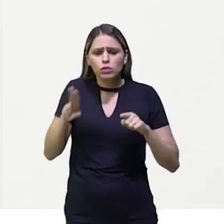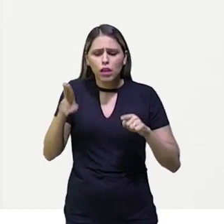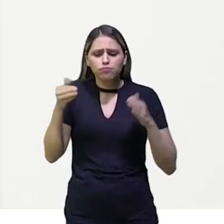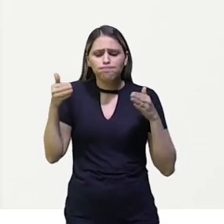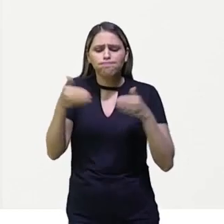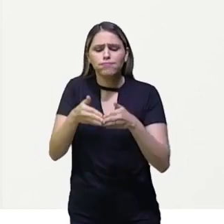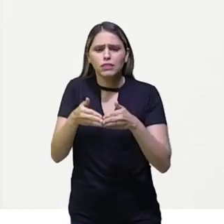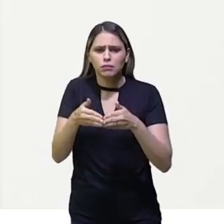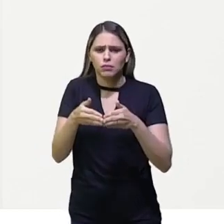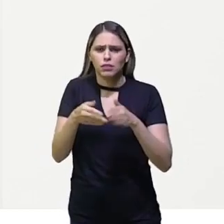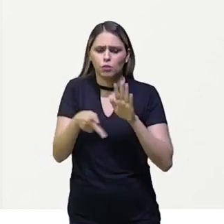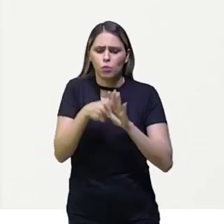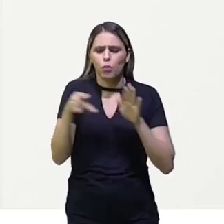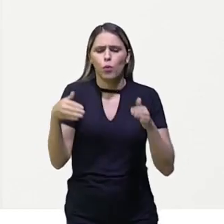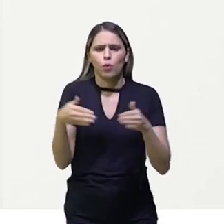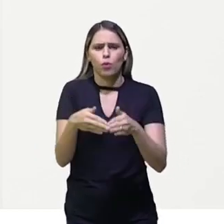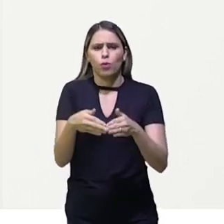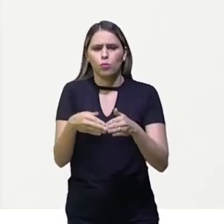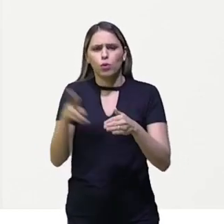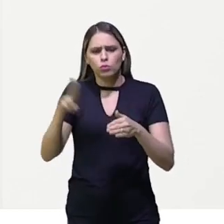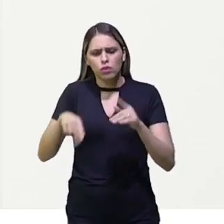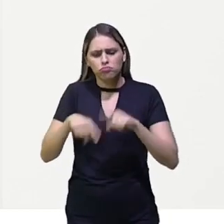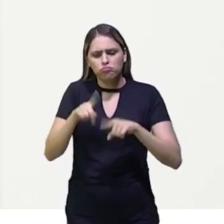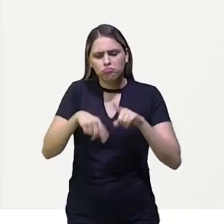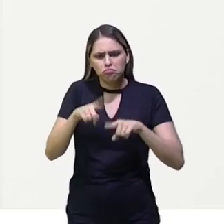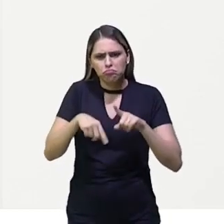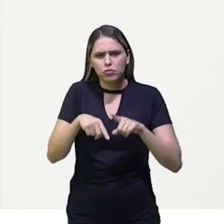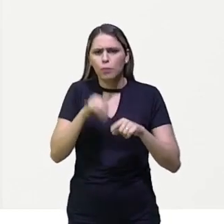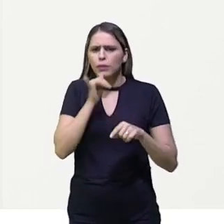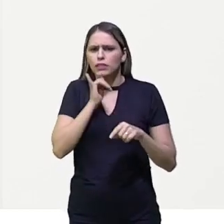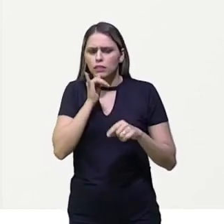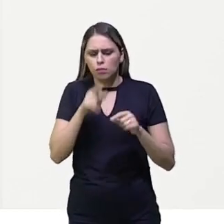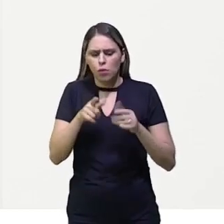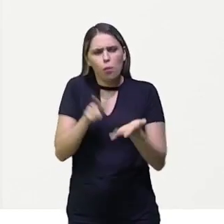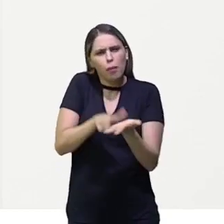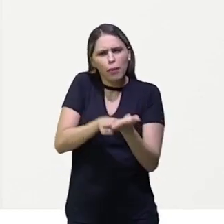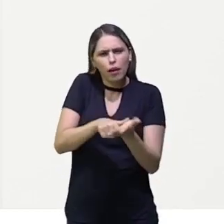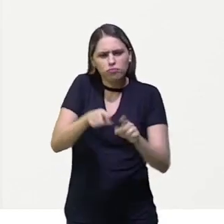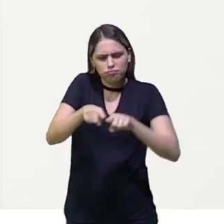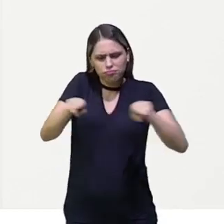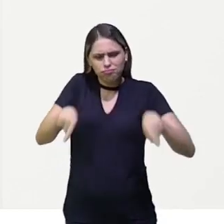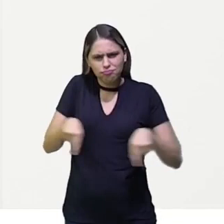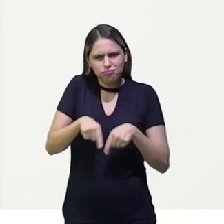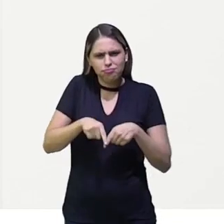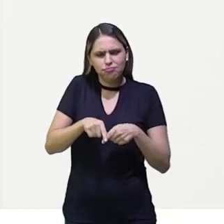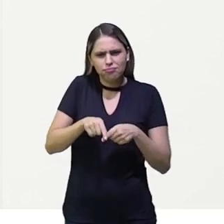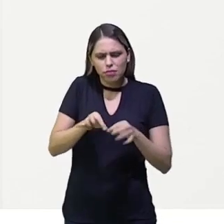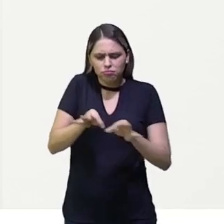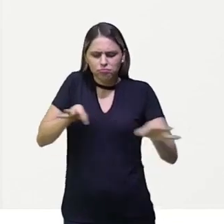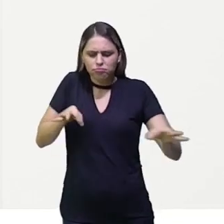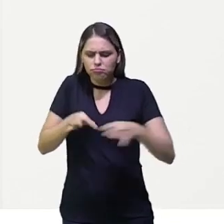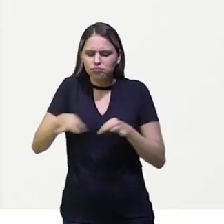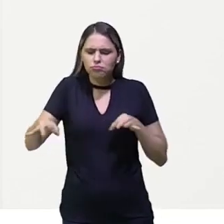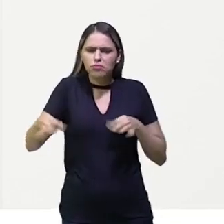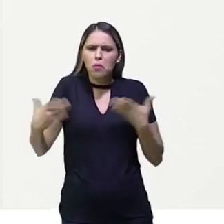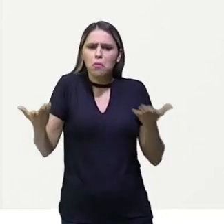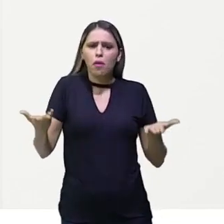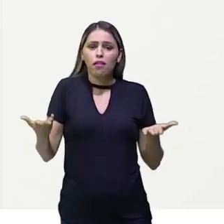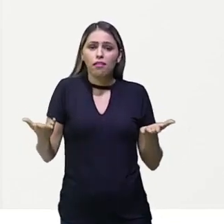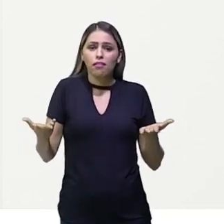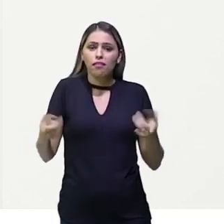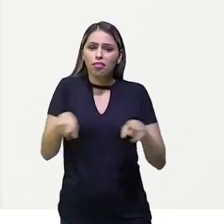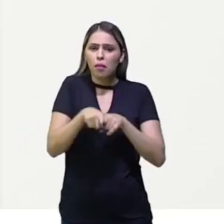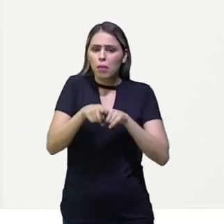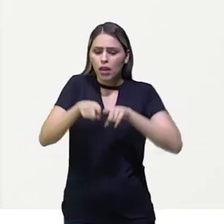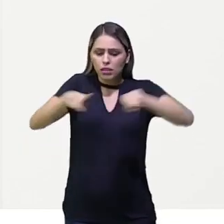medir a largura e o comprimento de uma folha de papel, o comprimento de uma sala de aula e o tamanho de